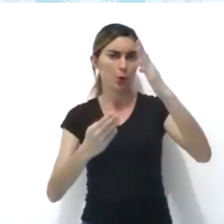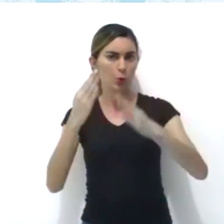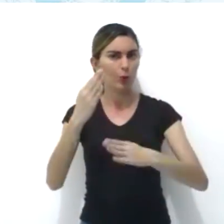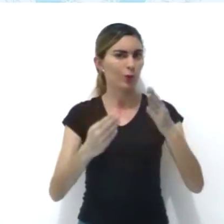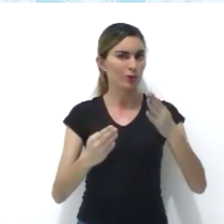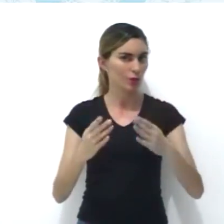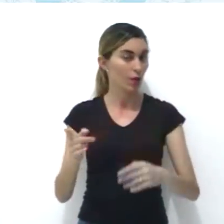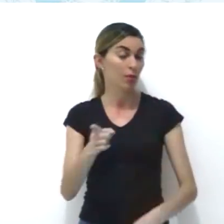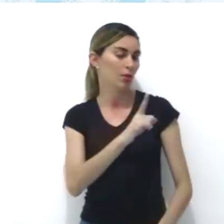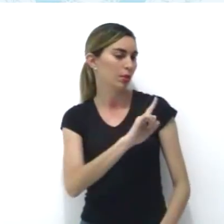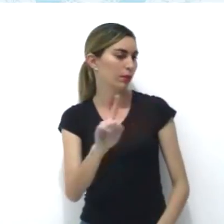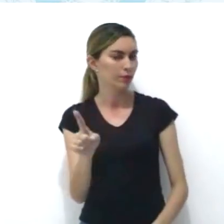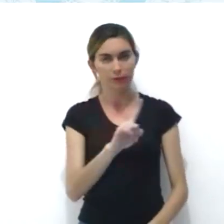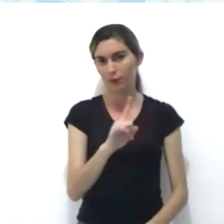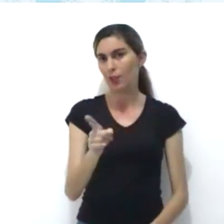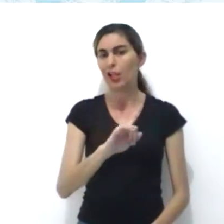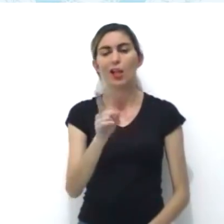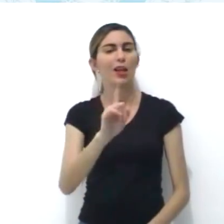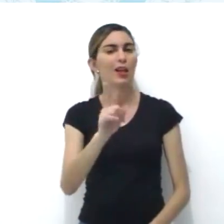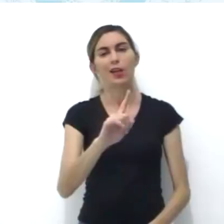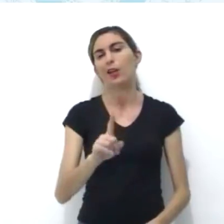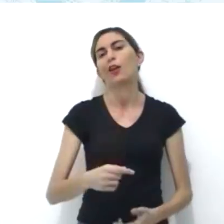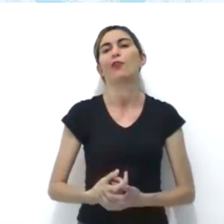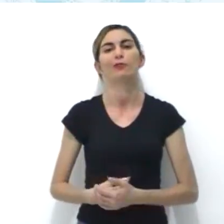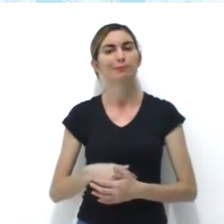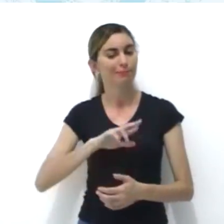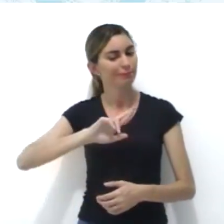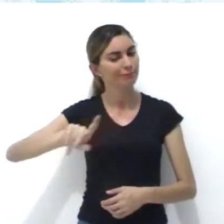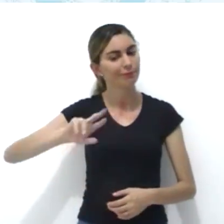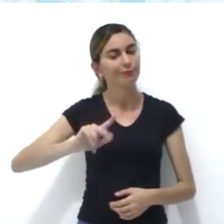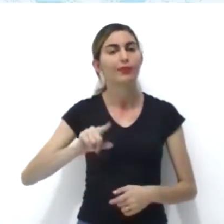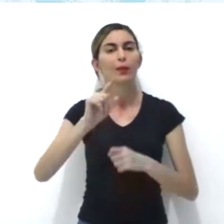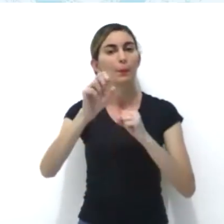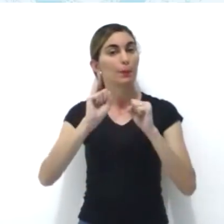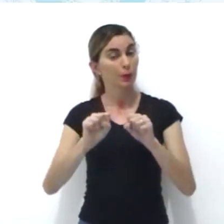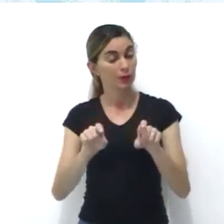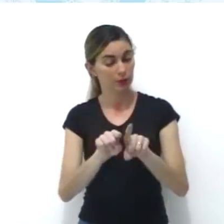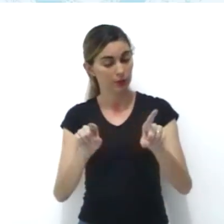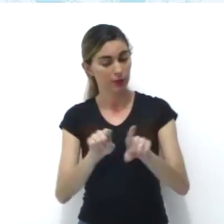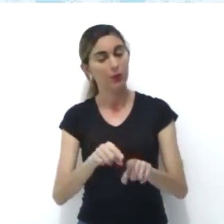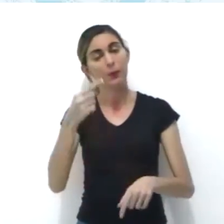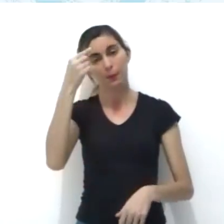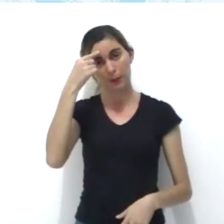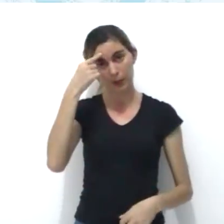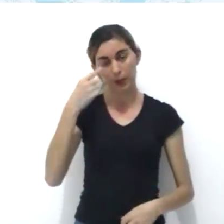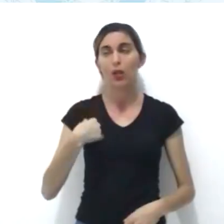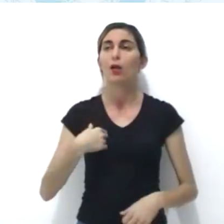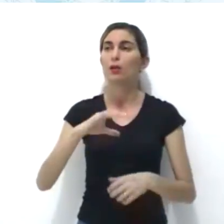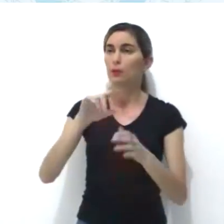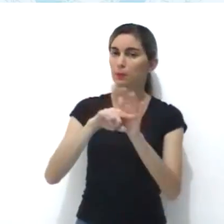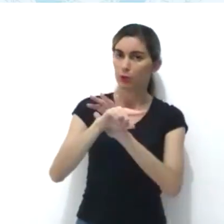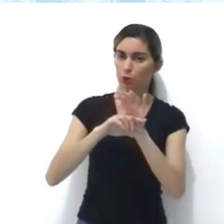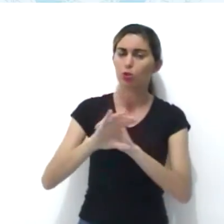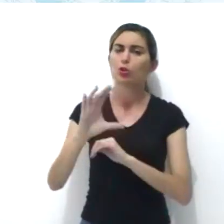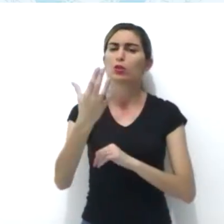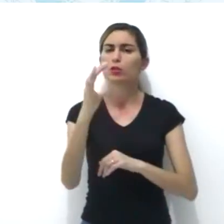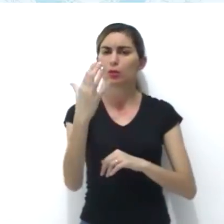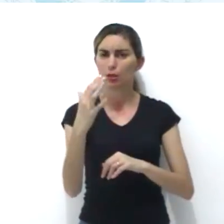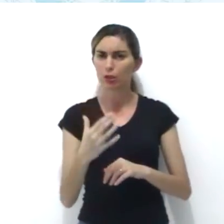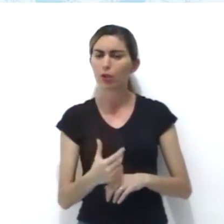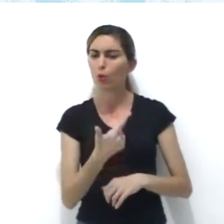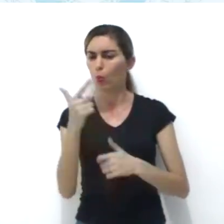área de biologia. Não, você está redondamente enganado. Você pode também pensar uma